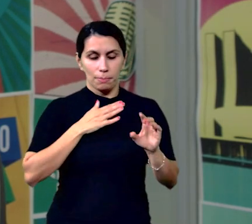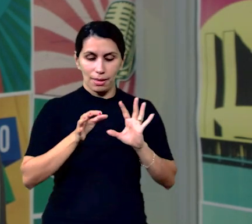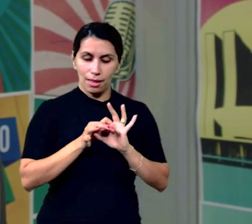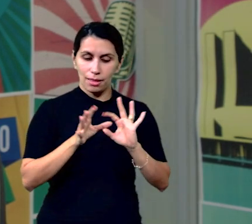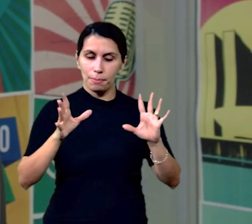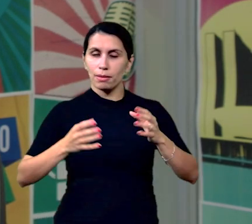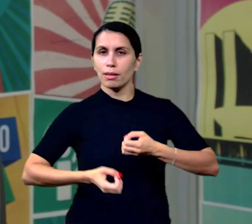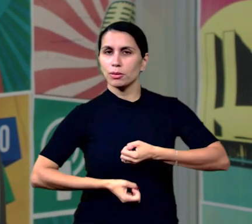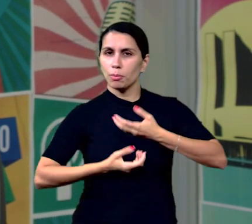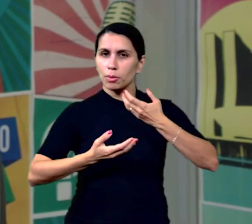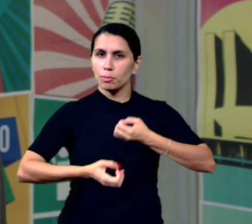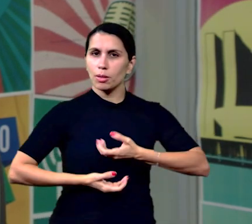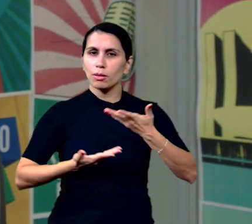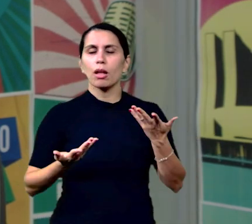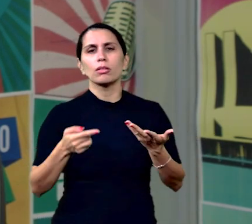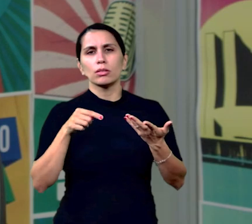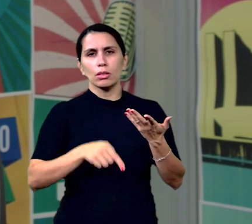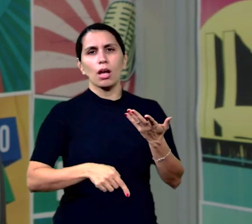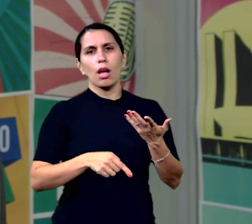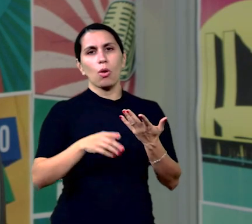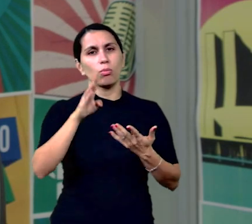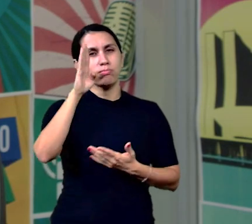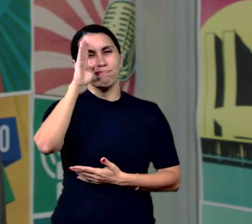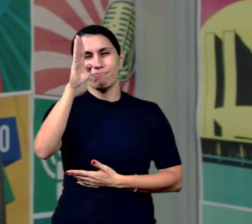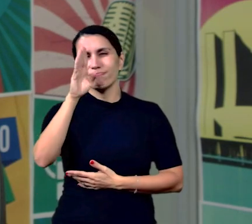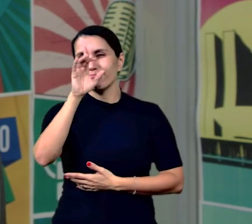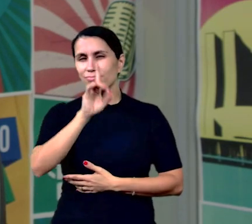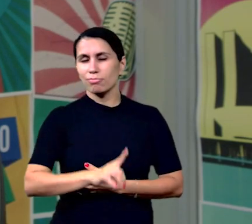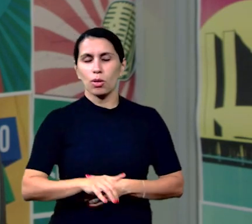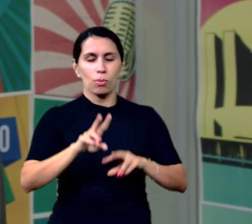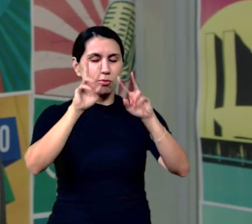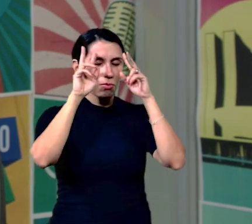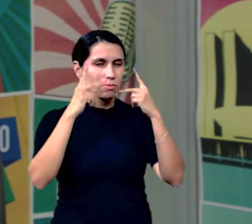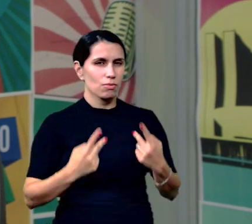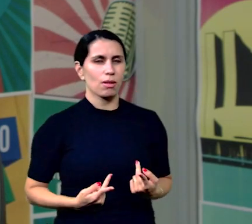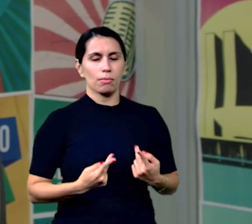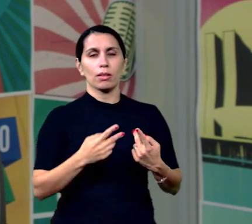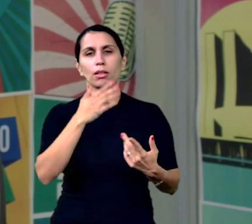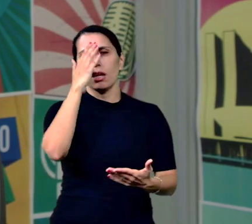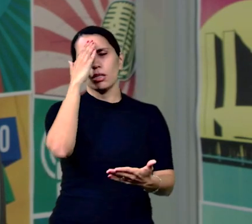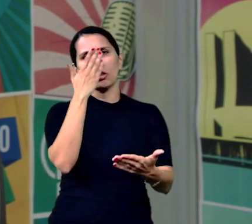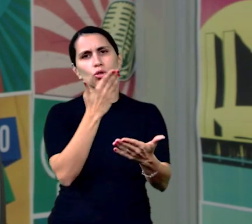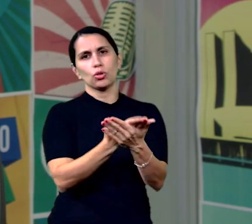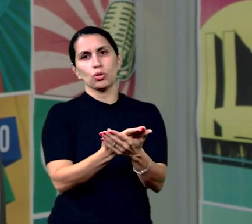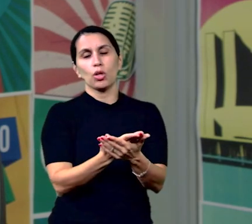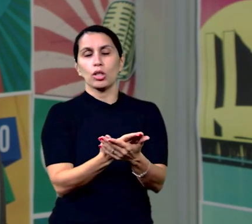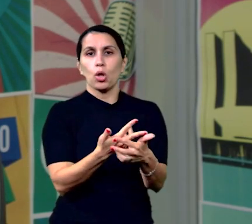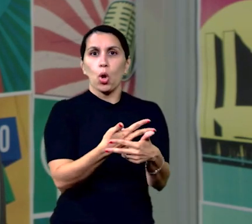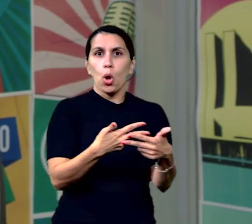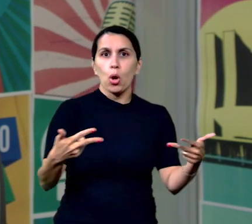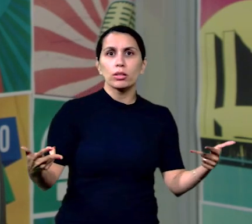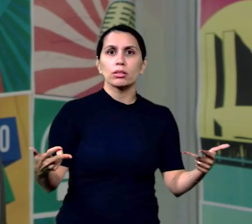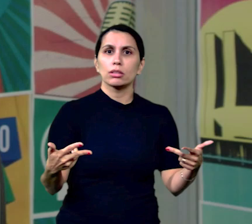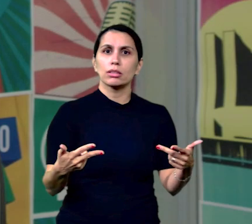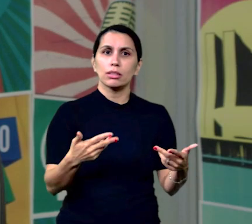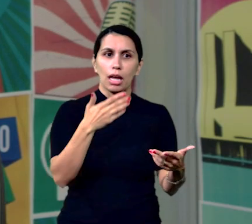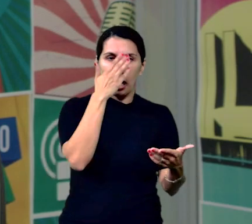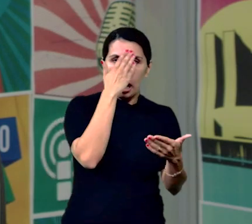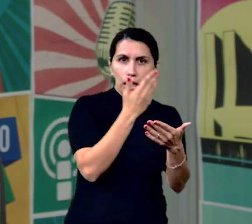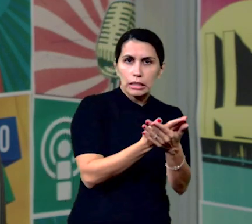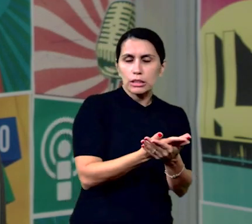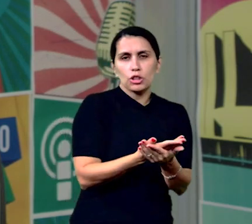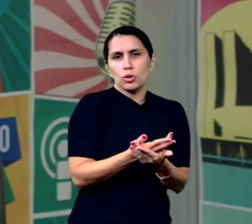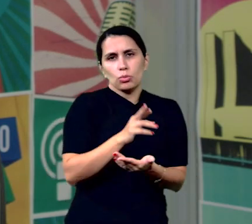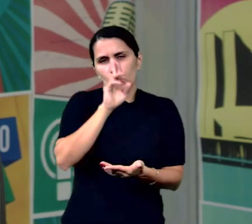liberdade religiosa, seu direito, humano fundamental, que é o direito de crer, inclusive naquilo que eu não acredito, né.